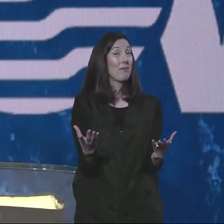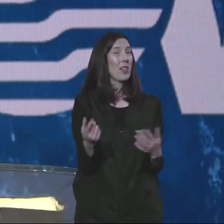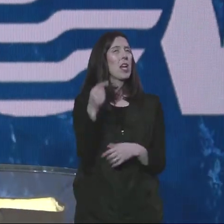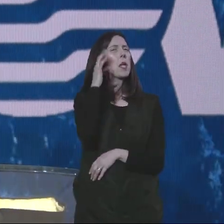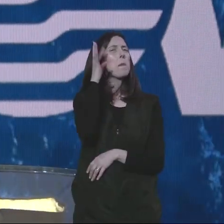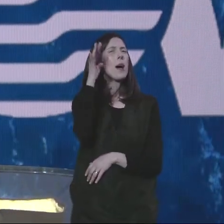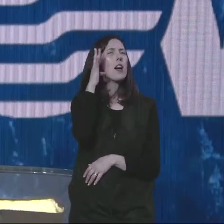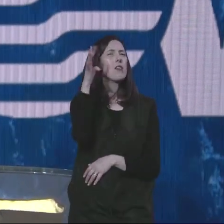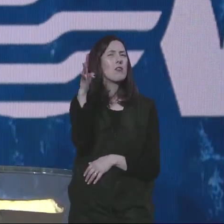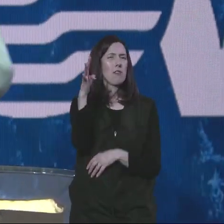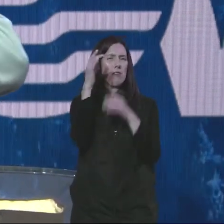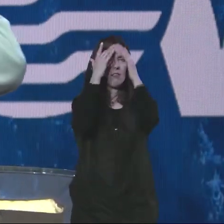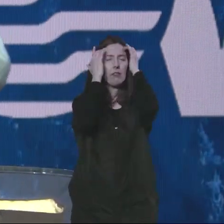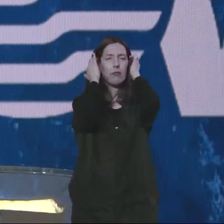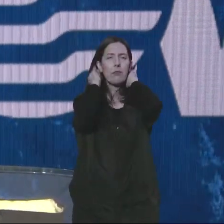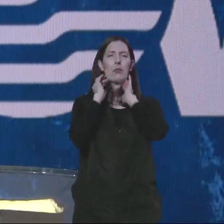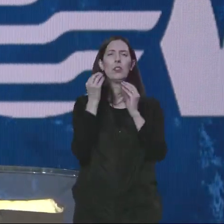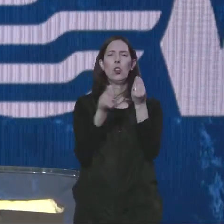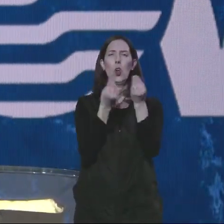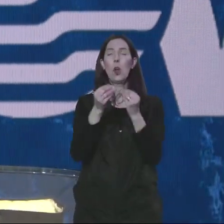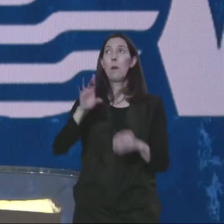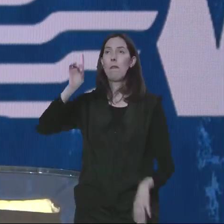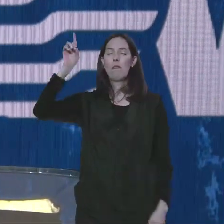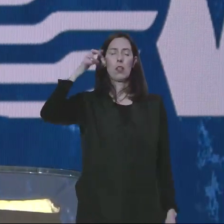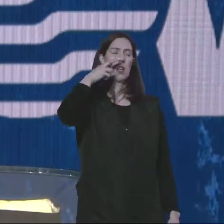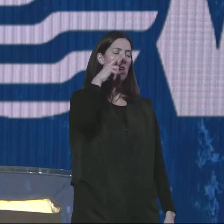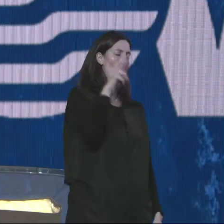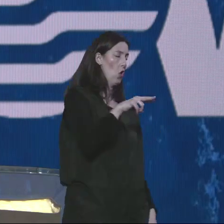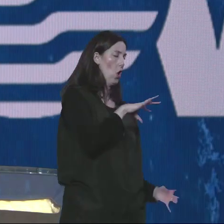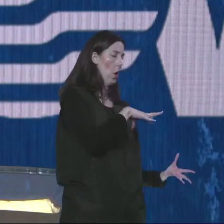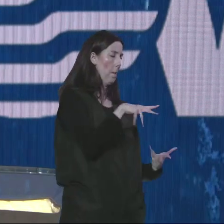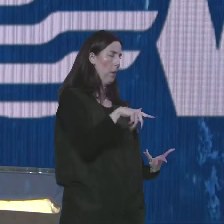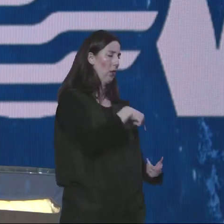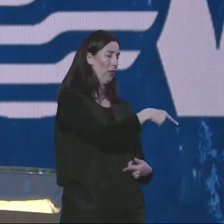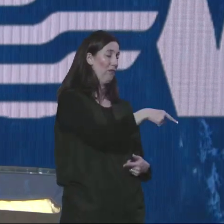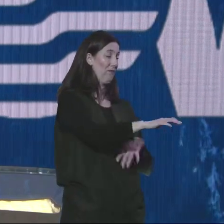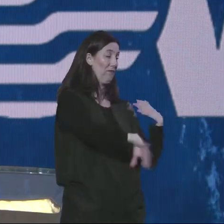a Bíblia diz que Deus olhou o mundo e viu que estava uma bagunça.